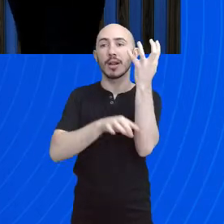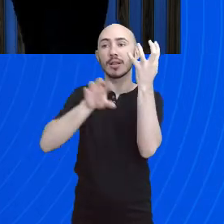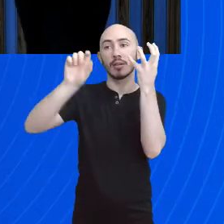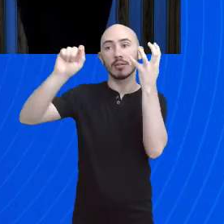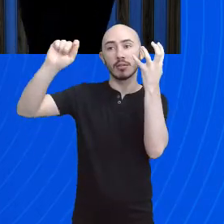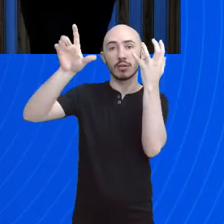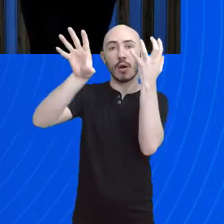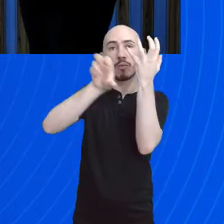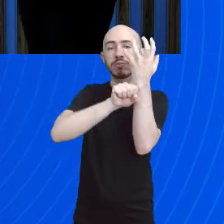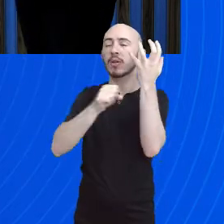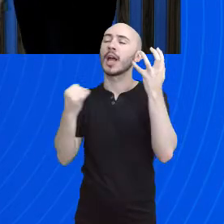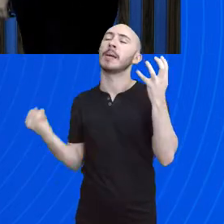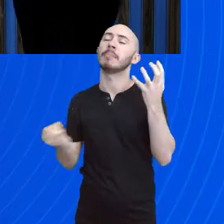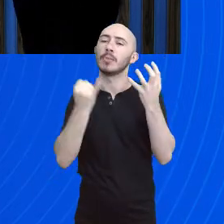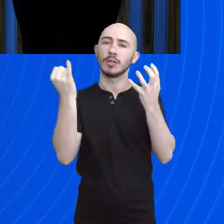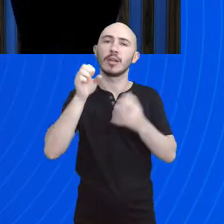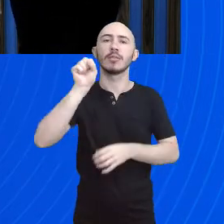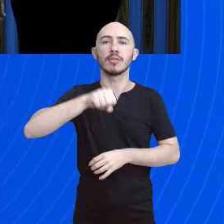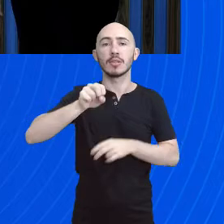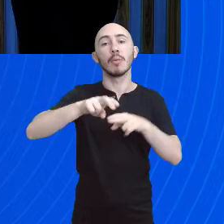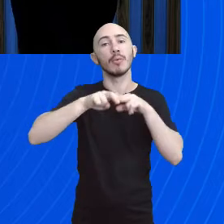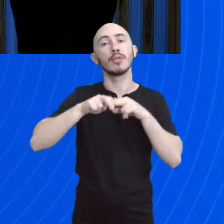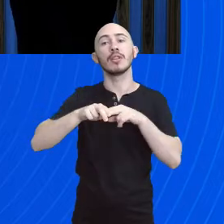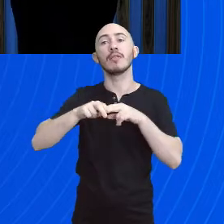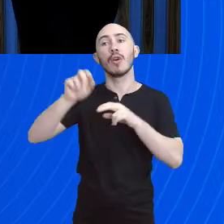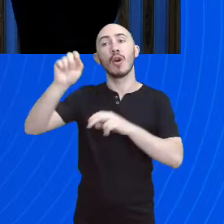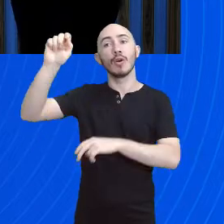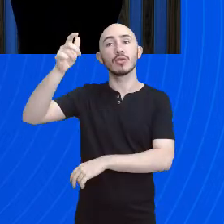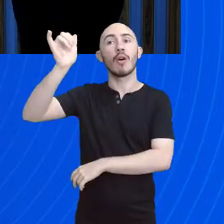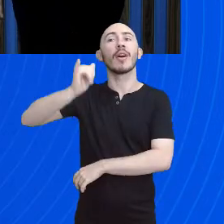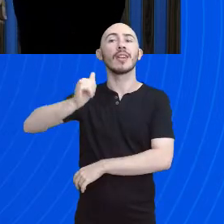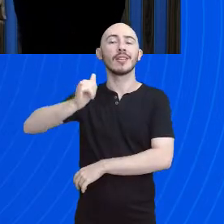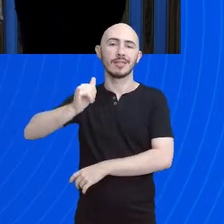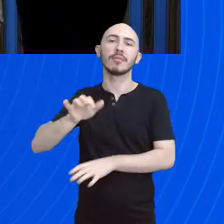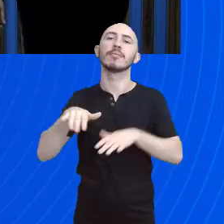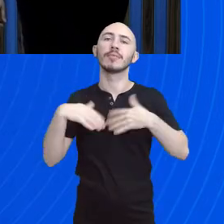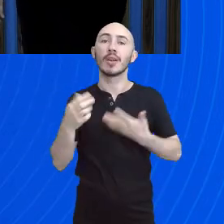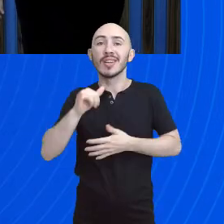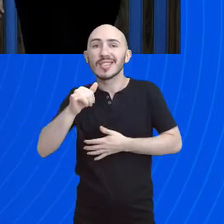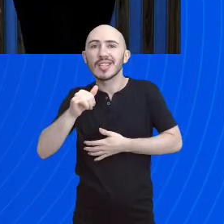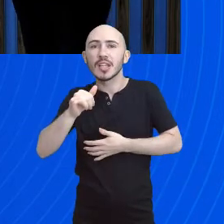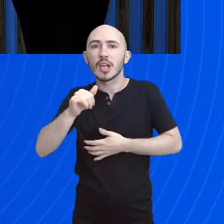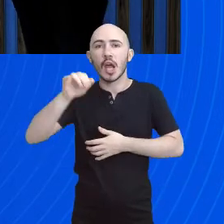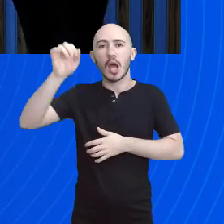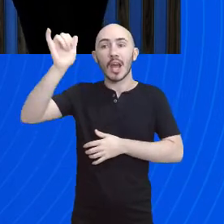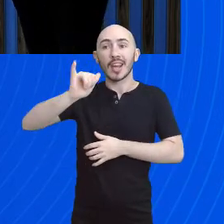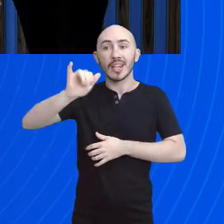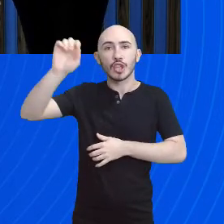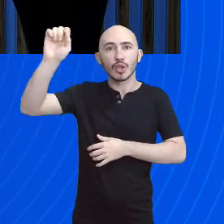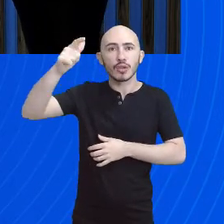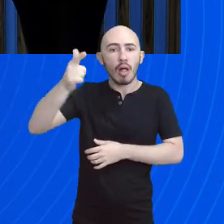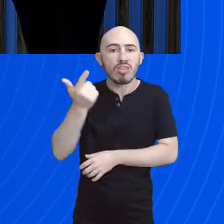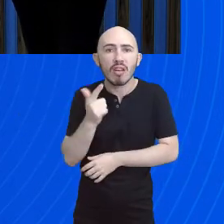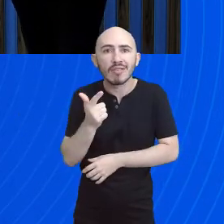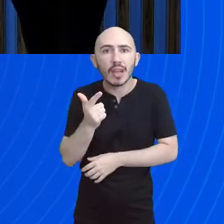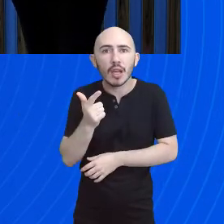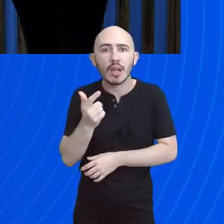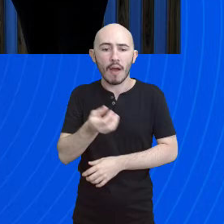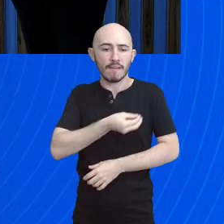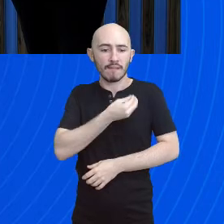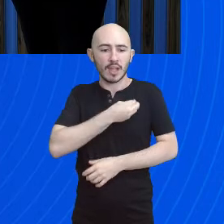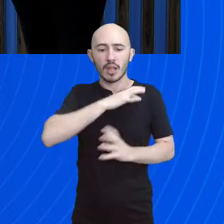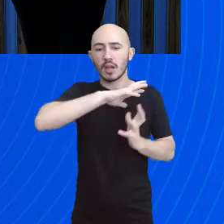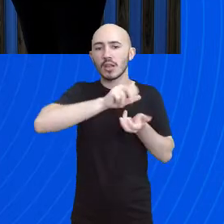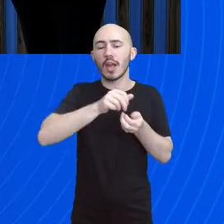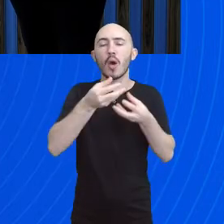importantes aí por conta da energia solar, né? Sem energia solar, não existe vida na Terra. Por quê? Até